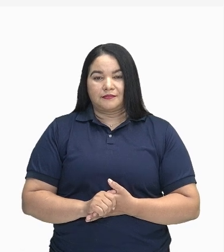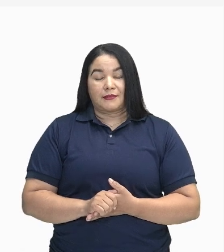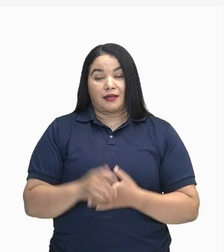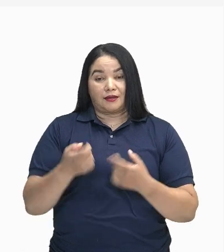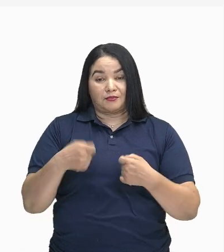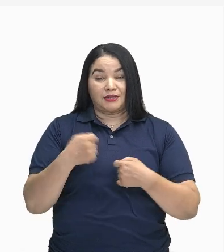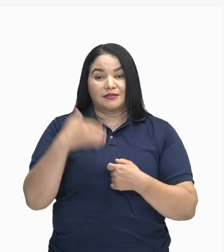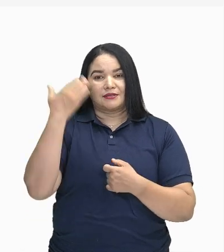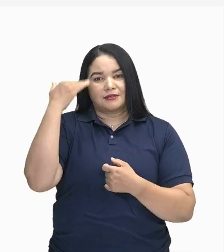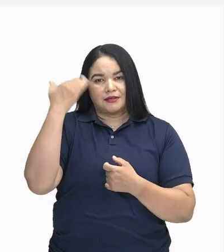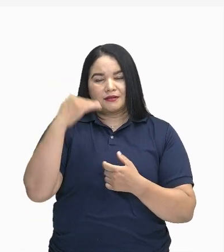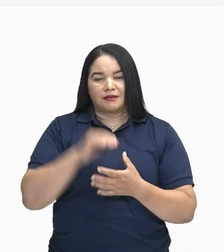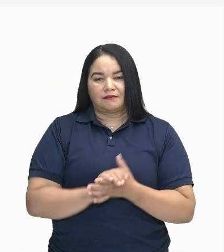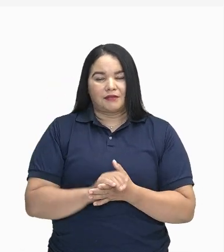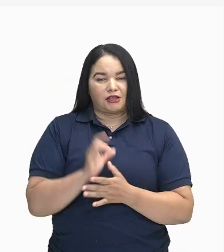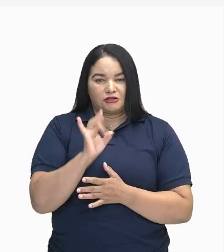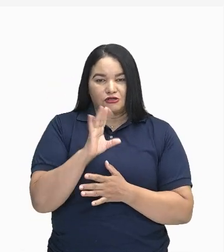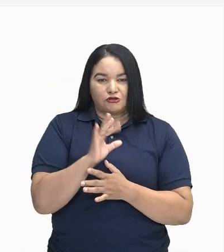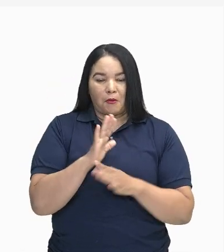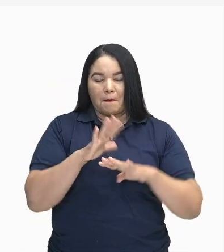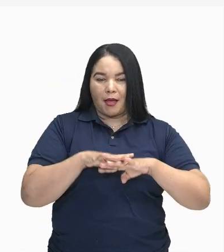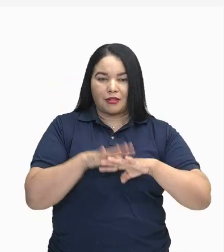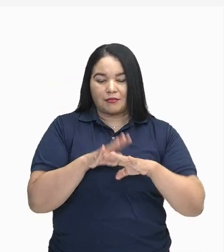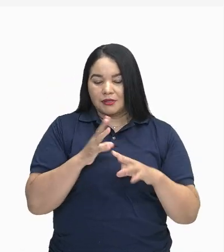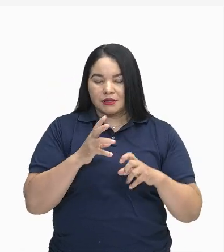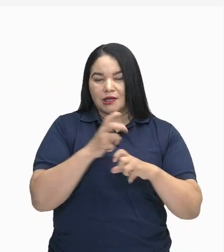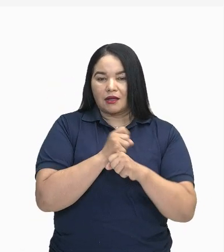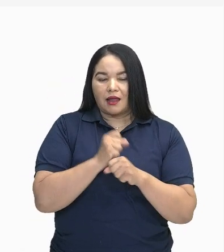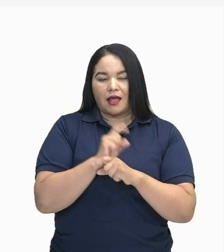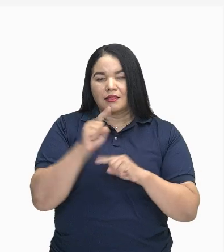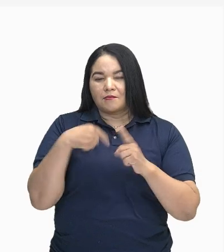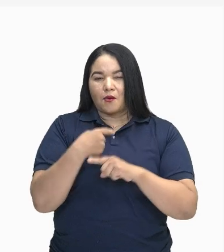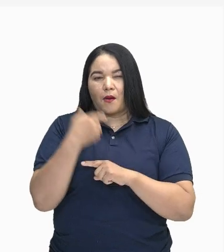só calcularmos as coisas e não ter nenhum